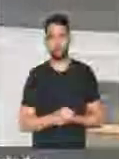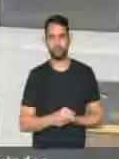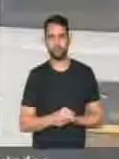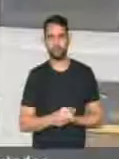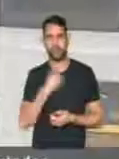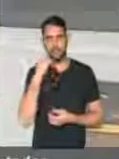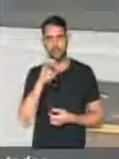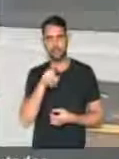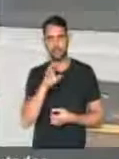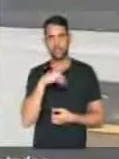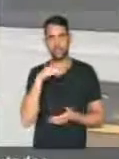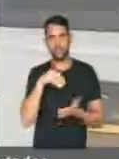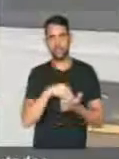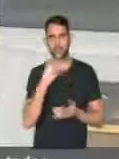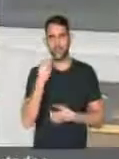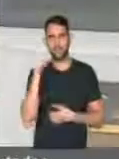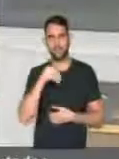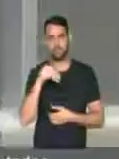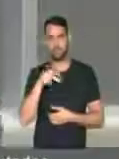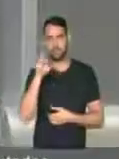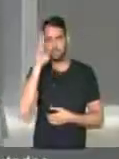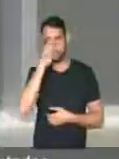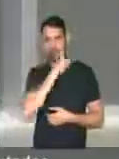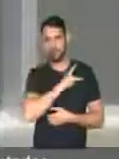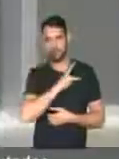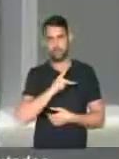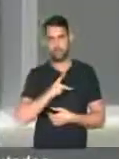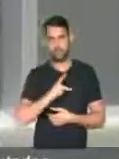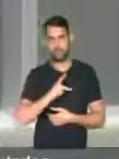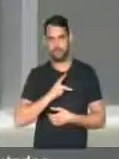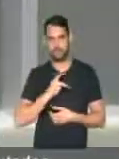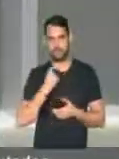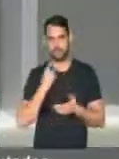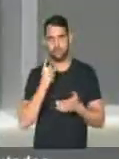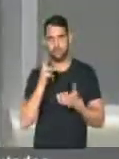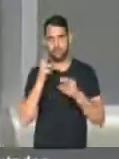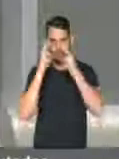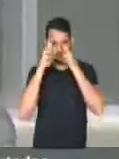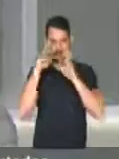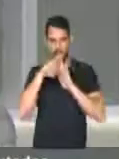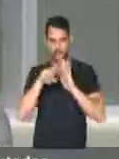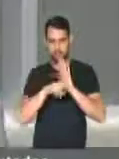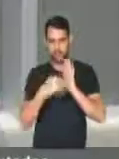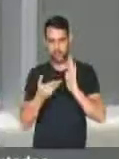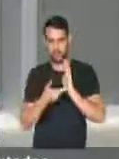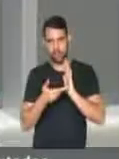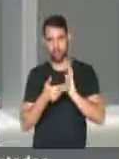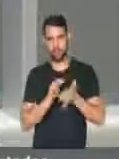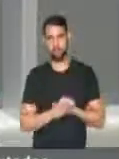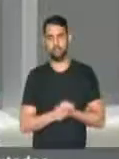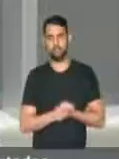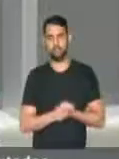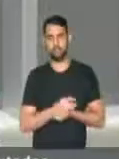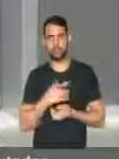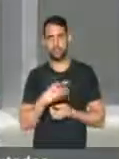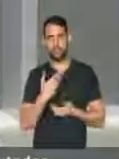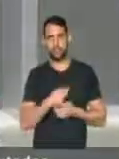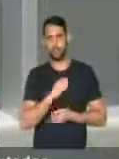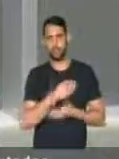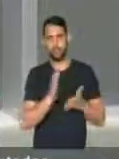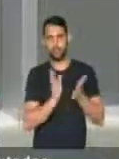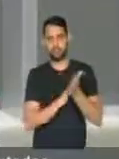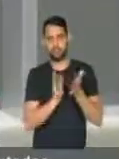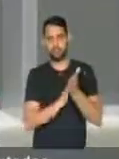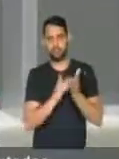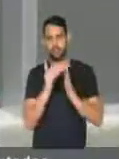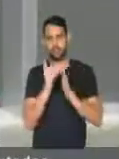tatu caetano por até três minutos seu presidente para cumprir o regime dos deputados eu estou